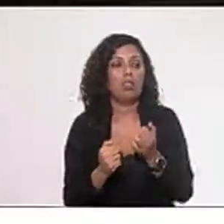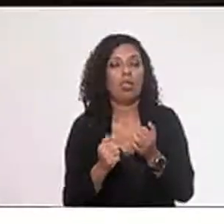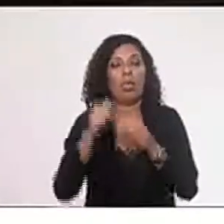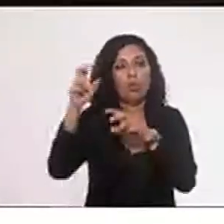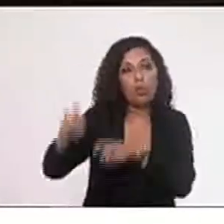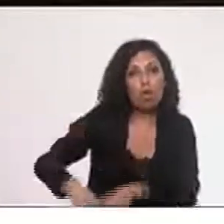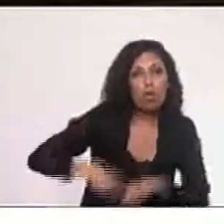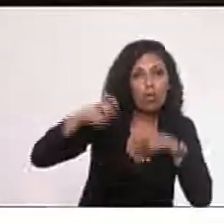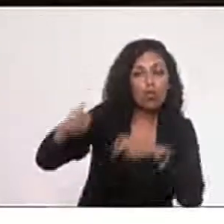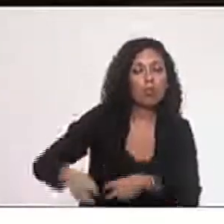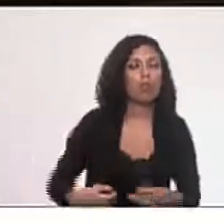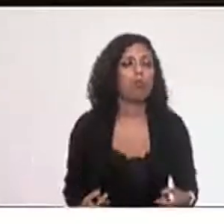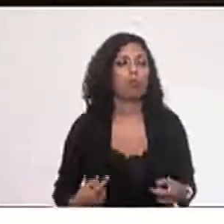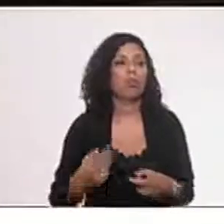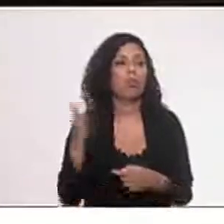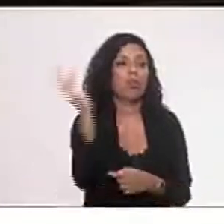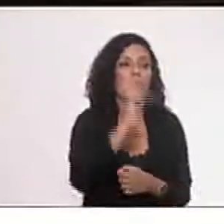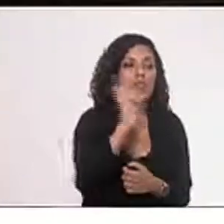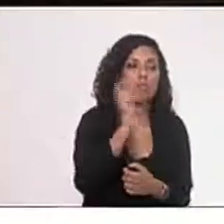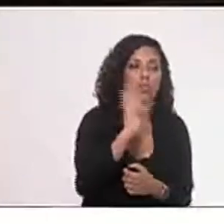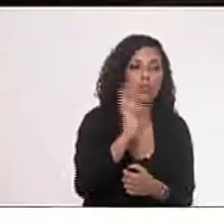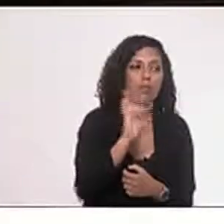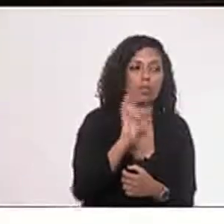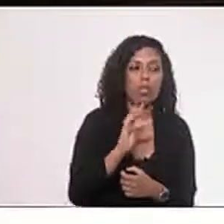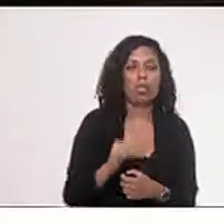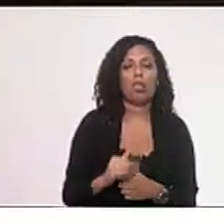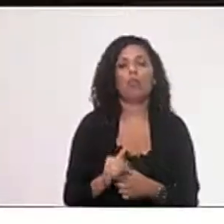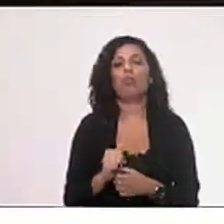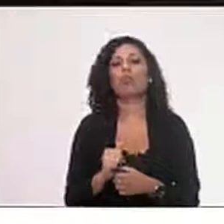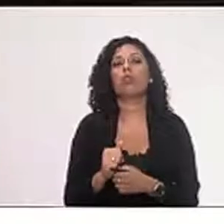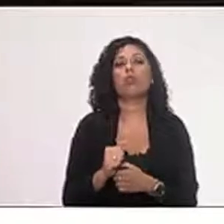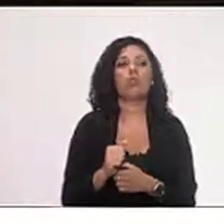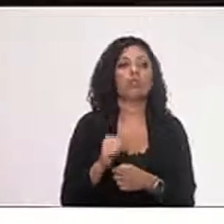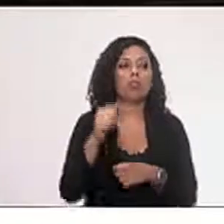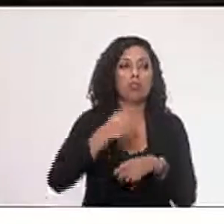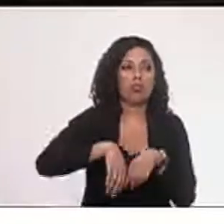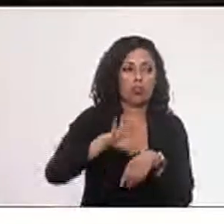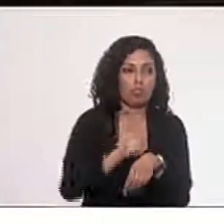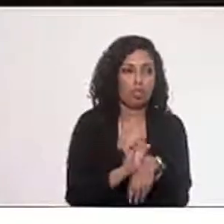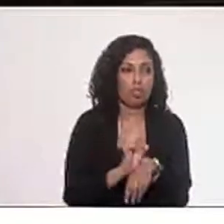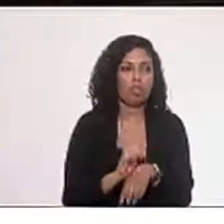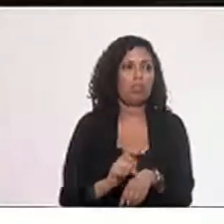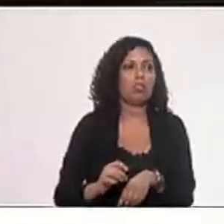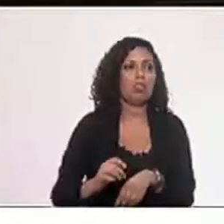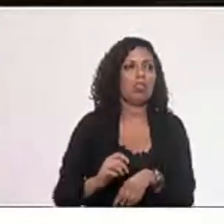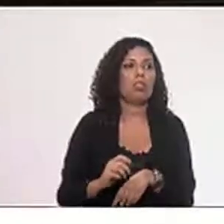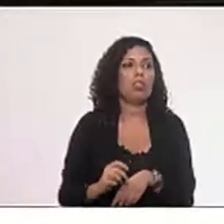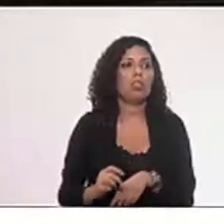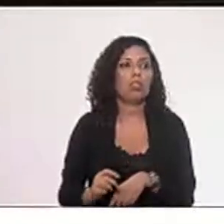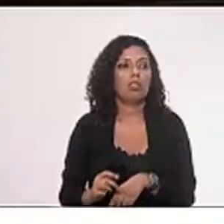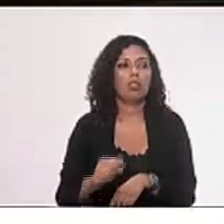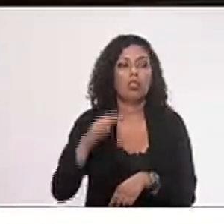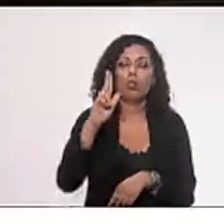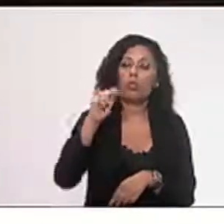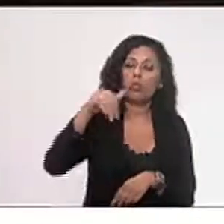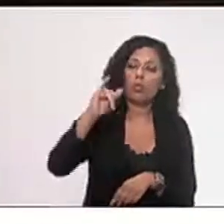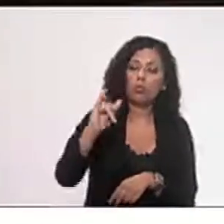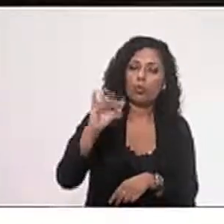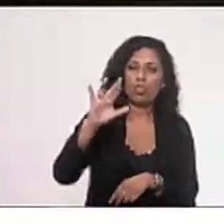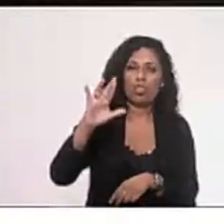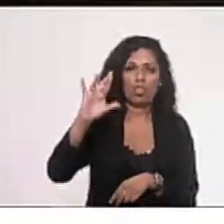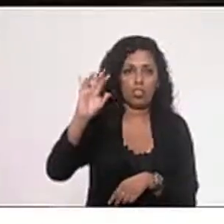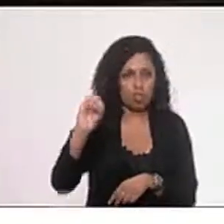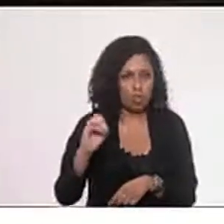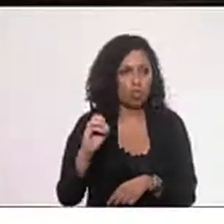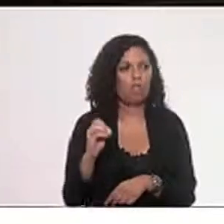de janeiro a universidade federal fluminense a universidade federal do estado do rio de janeiro unirio por sua